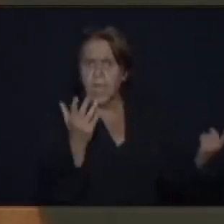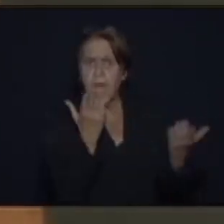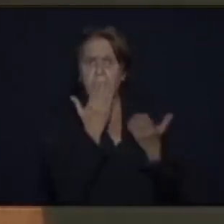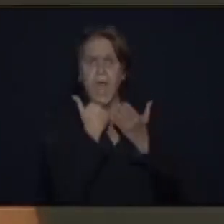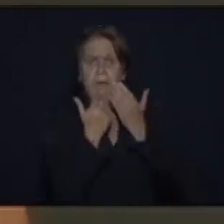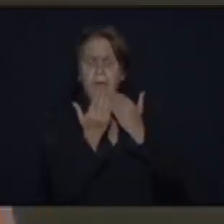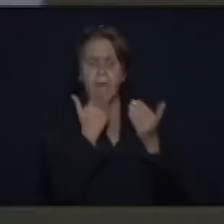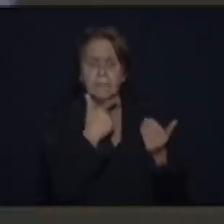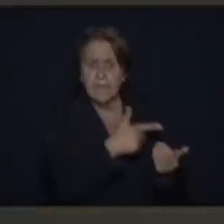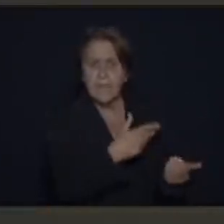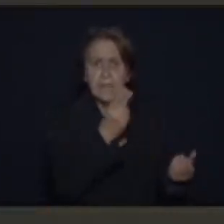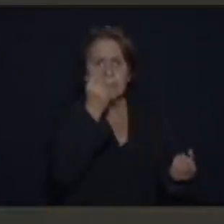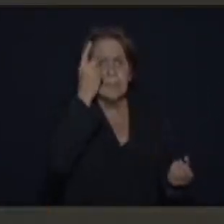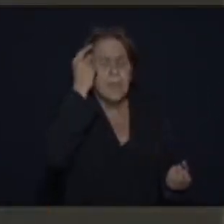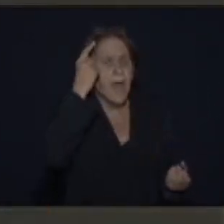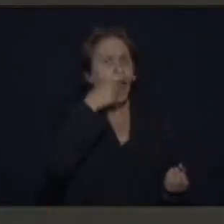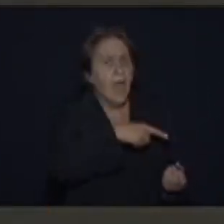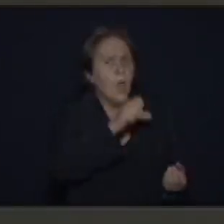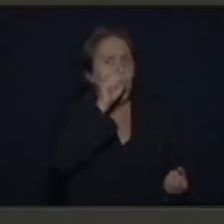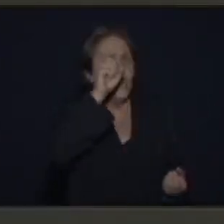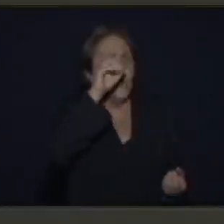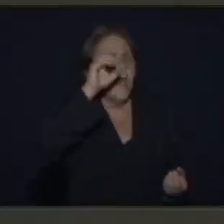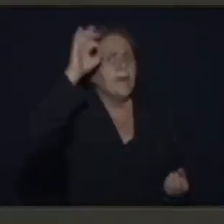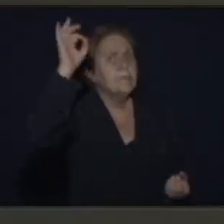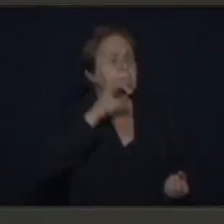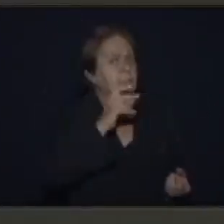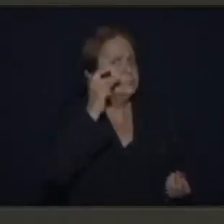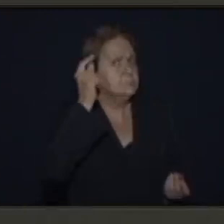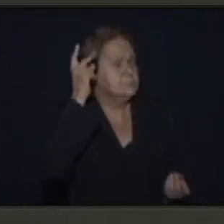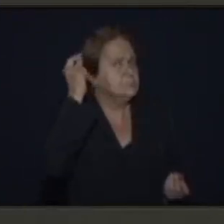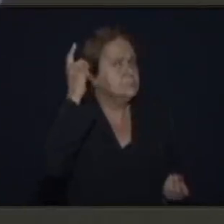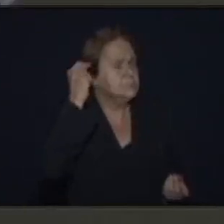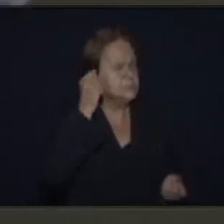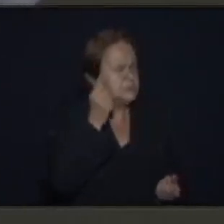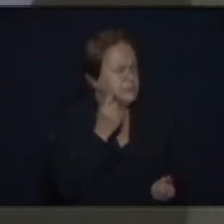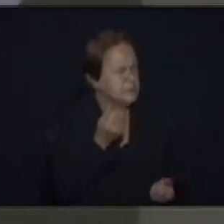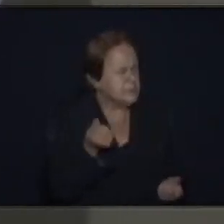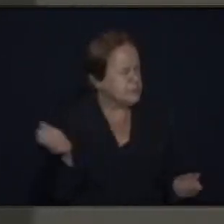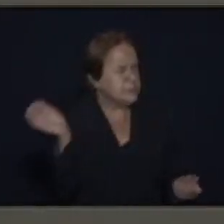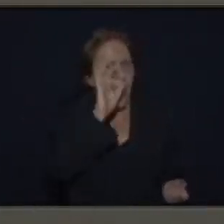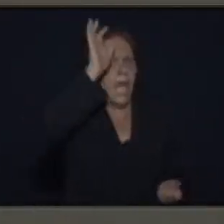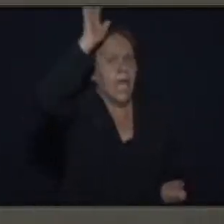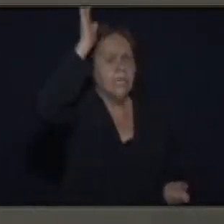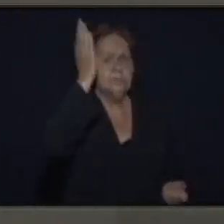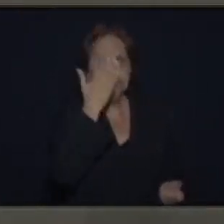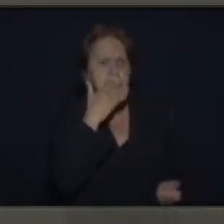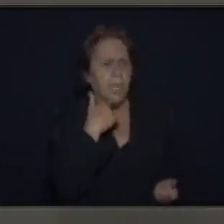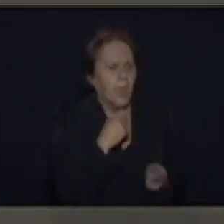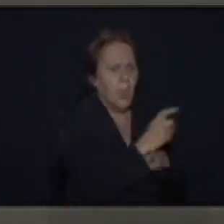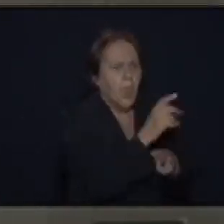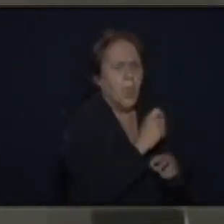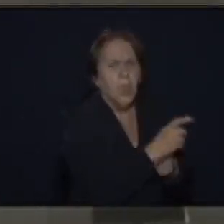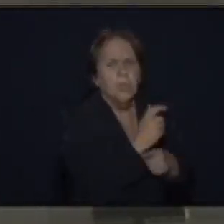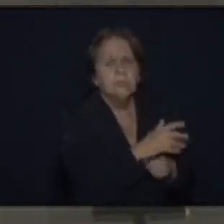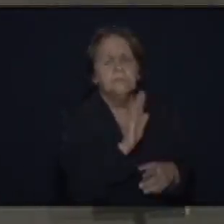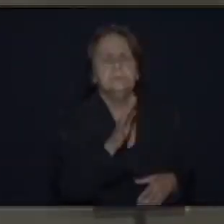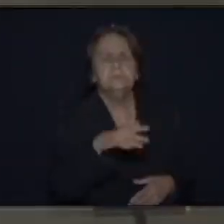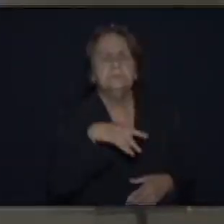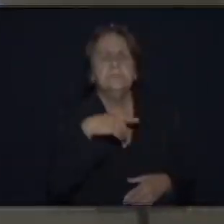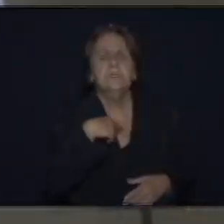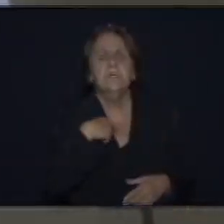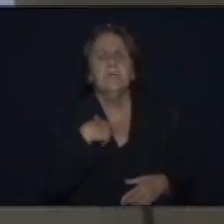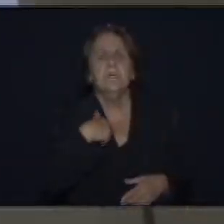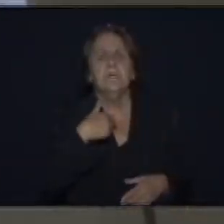chegou a pesar oitenta por cento no curso do orçamento das pessoas e nenhum 9900 1800 era